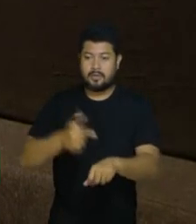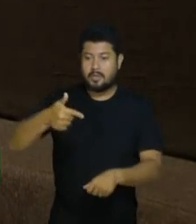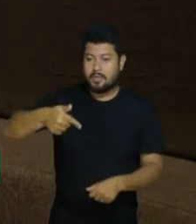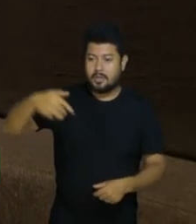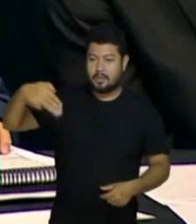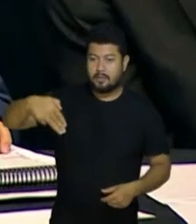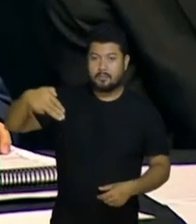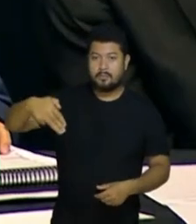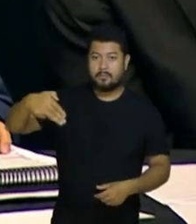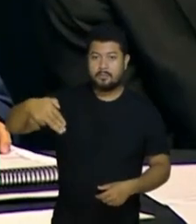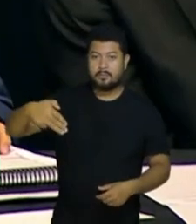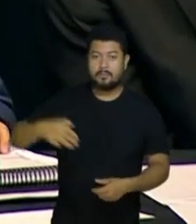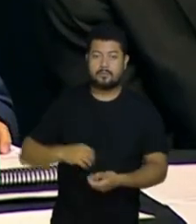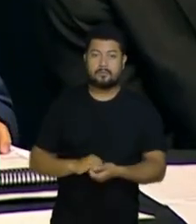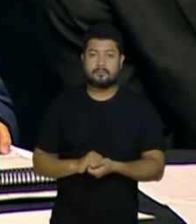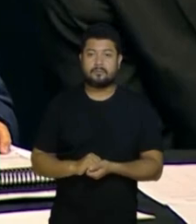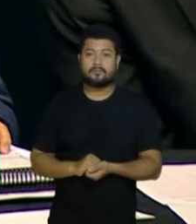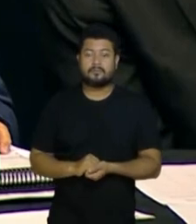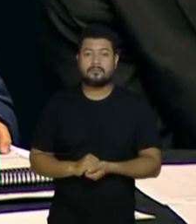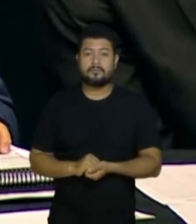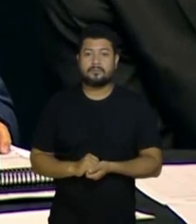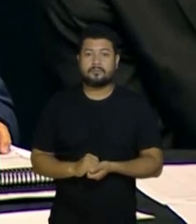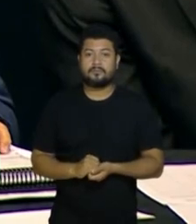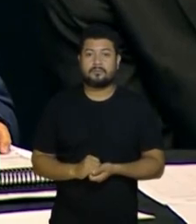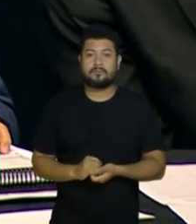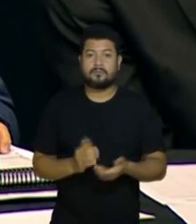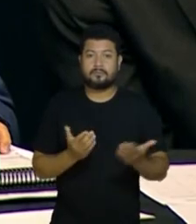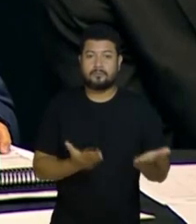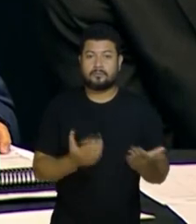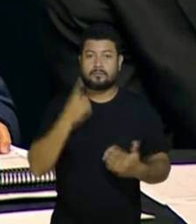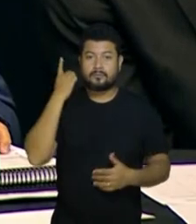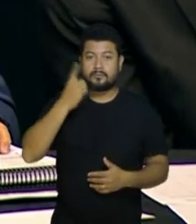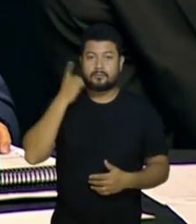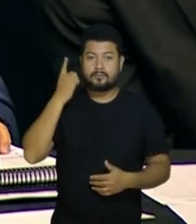7 minutos, fará uso da palavra o